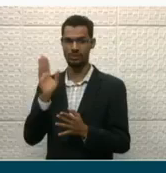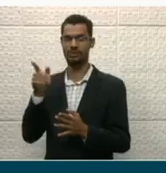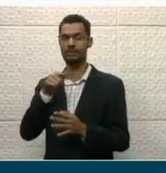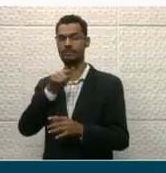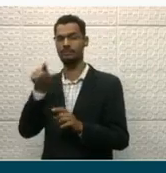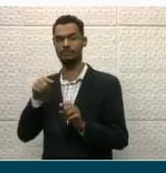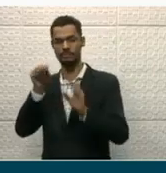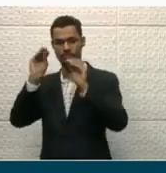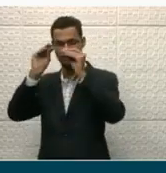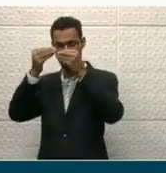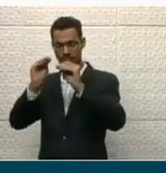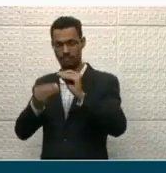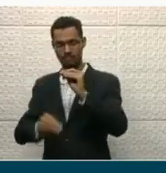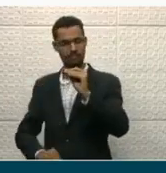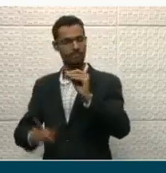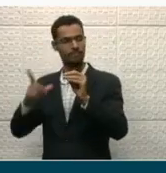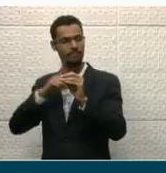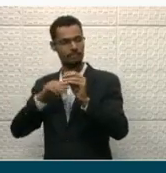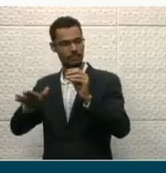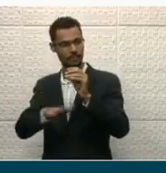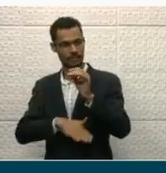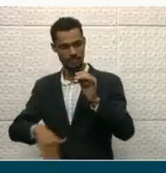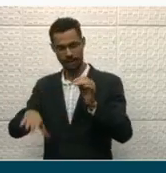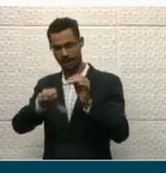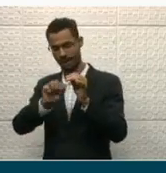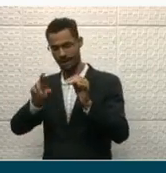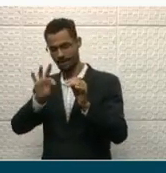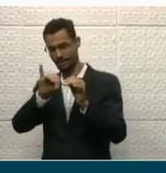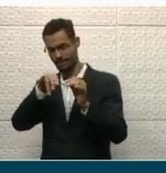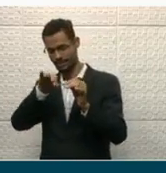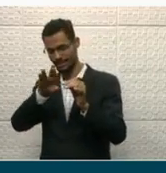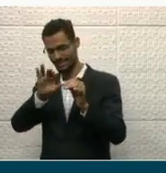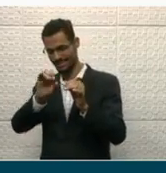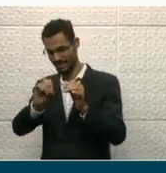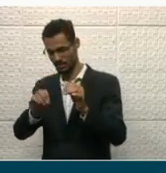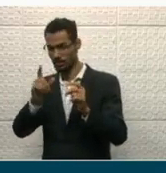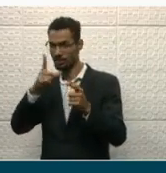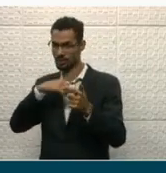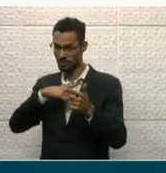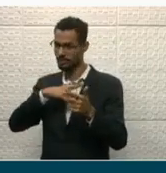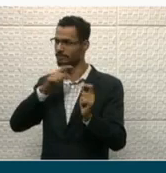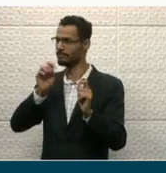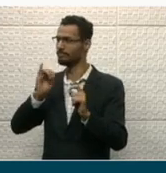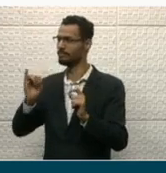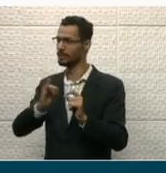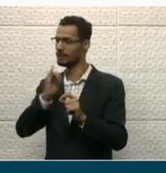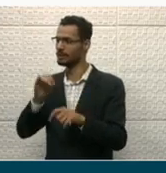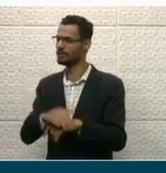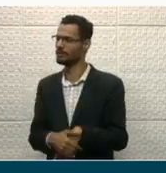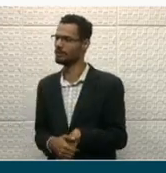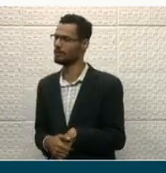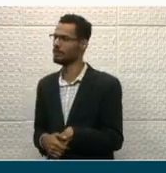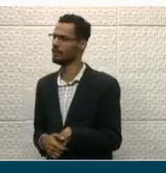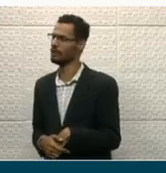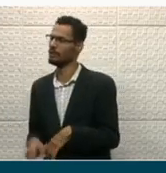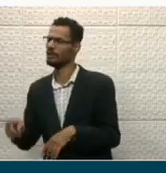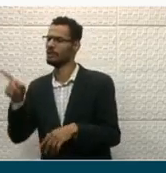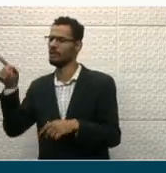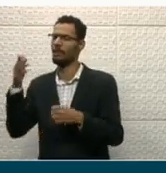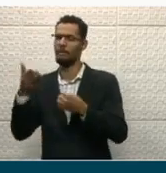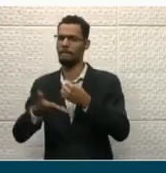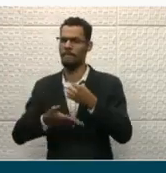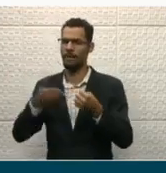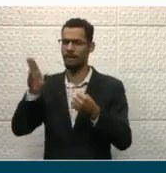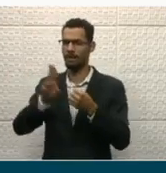vão estruturar tanto o espaço cartesiano quanto o plano cartesiano. Nós vamos trabalhar com essas